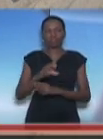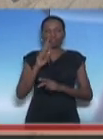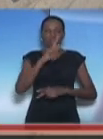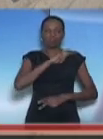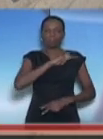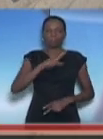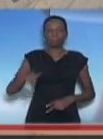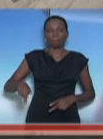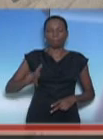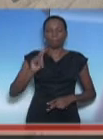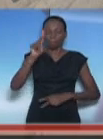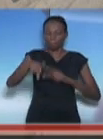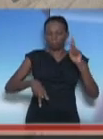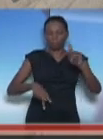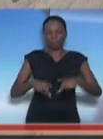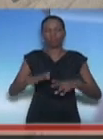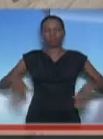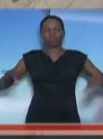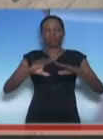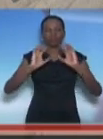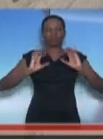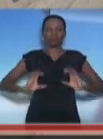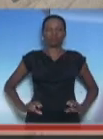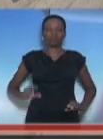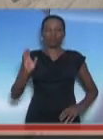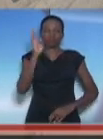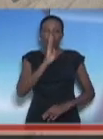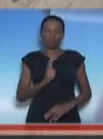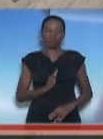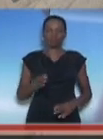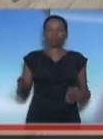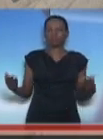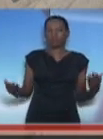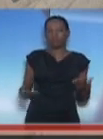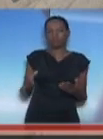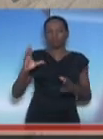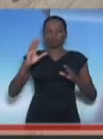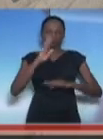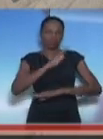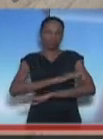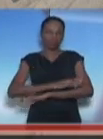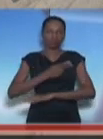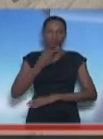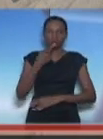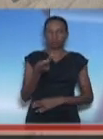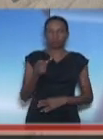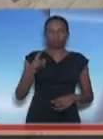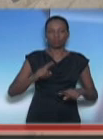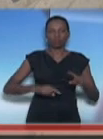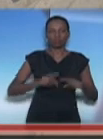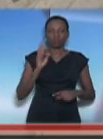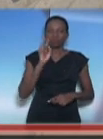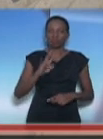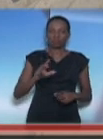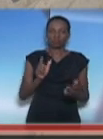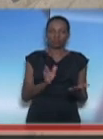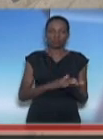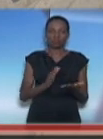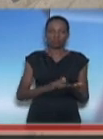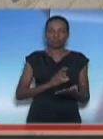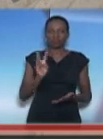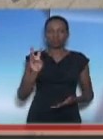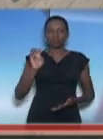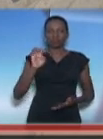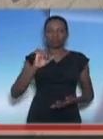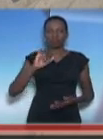falando em segurança pública, senhora presidente, eu queria fazer aqui nessa tarde uma referência a uma matéria que eu vi na revista Veja São Paulo,